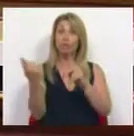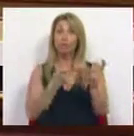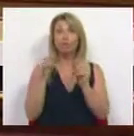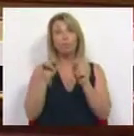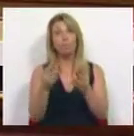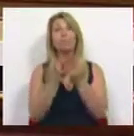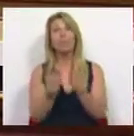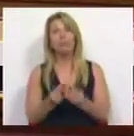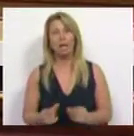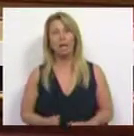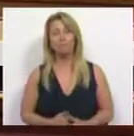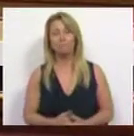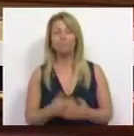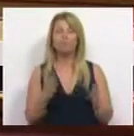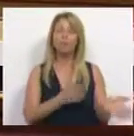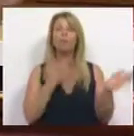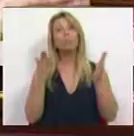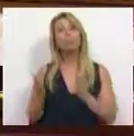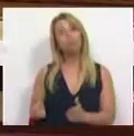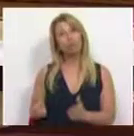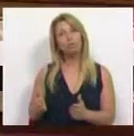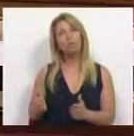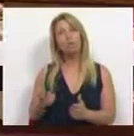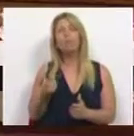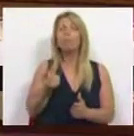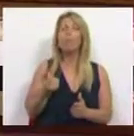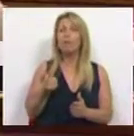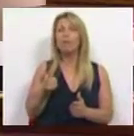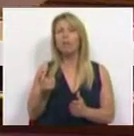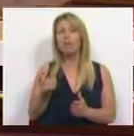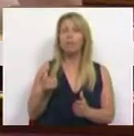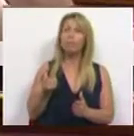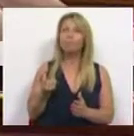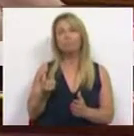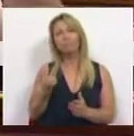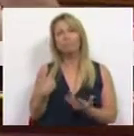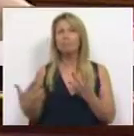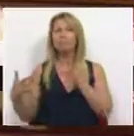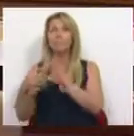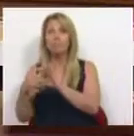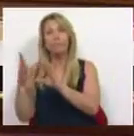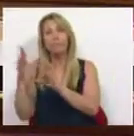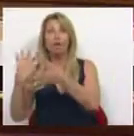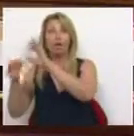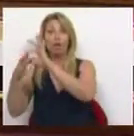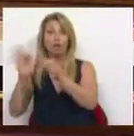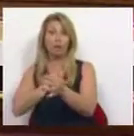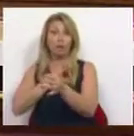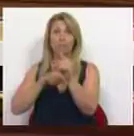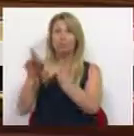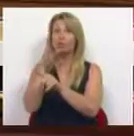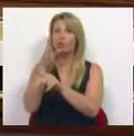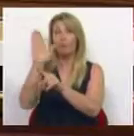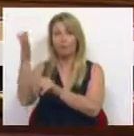esta matéria. Por outro lado, e para me colocar um bocadinho até na lógica dos senhores deputados, designadamente